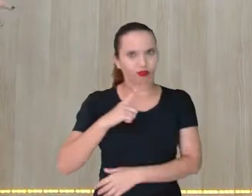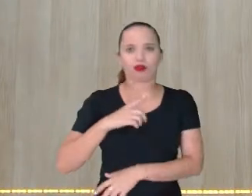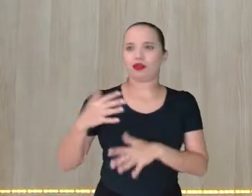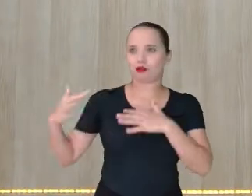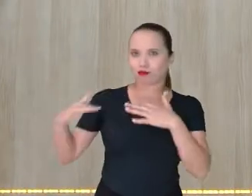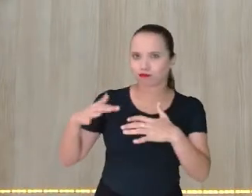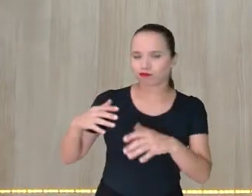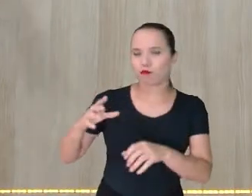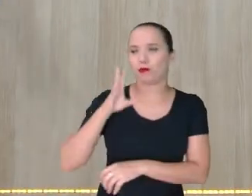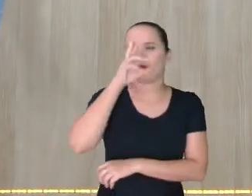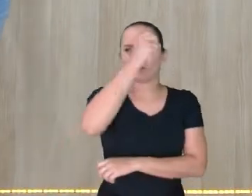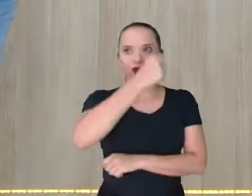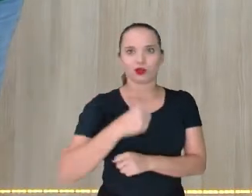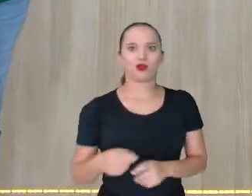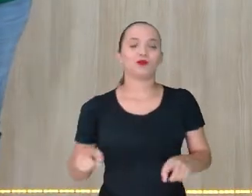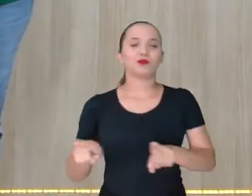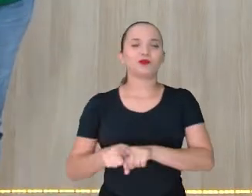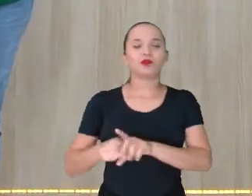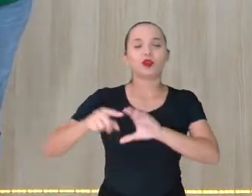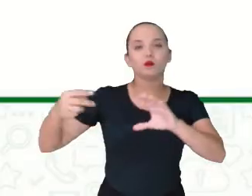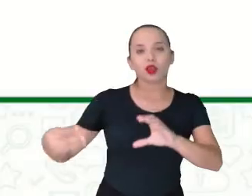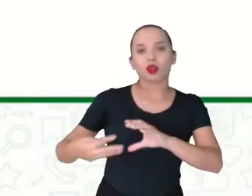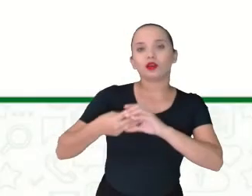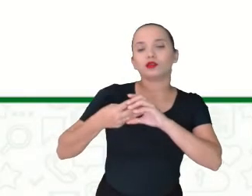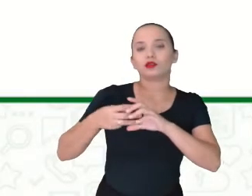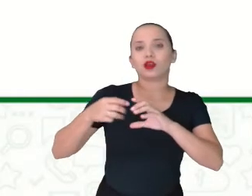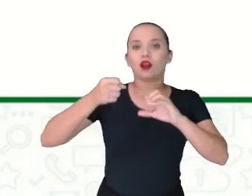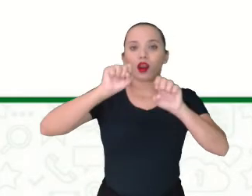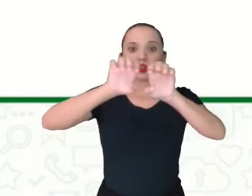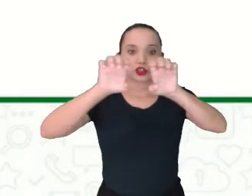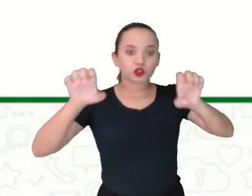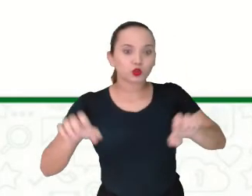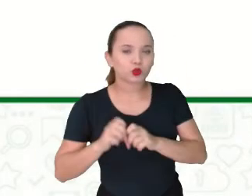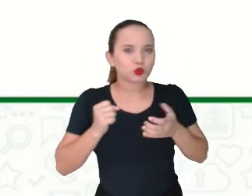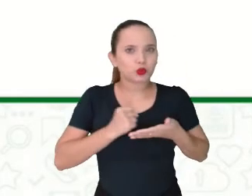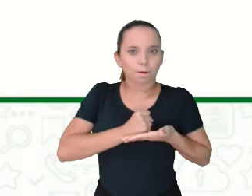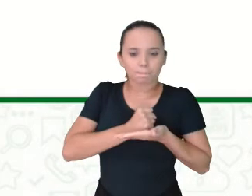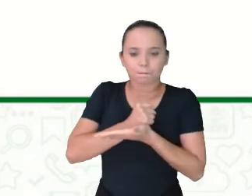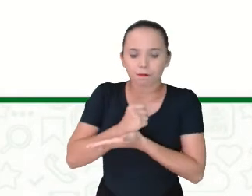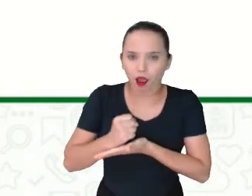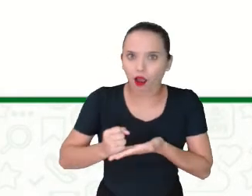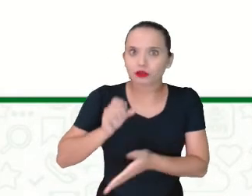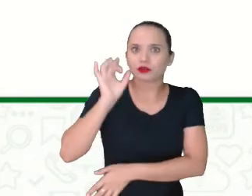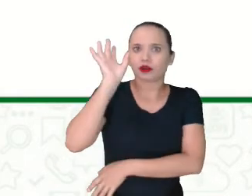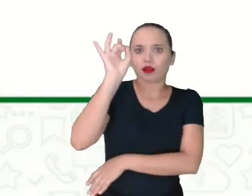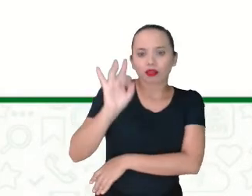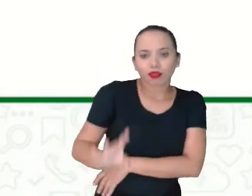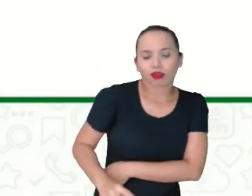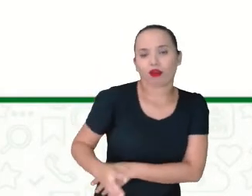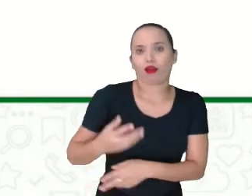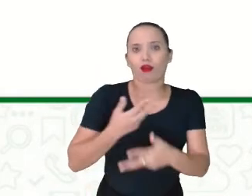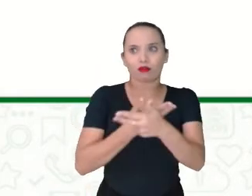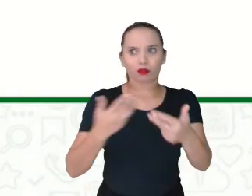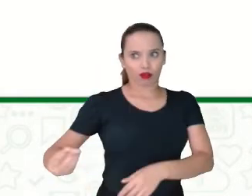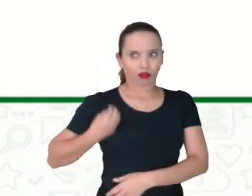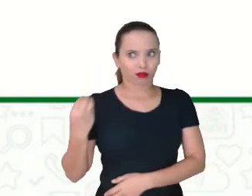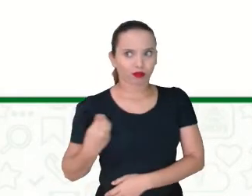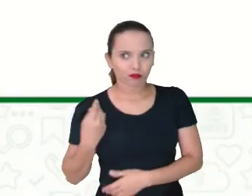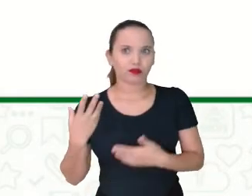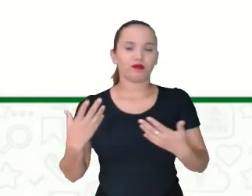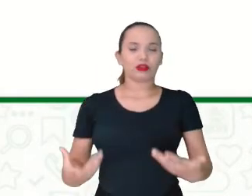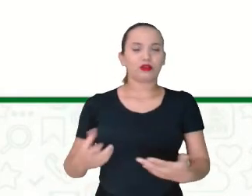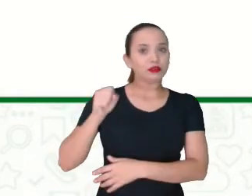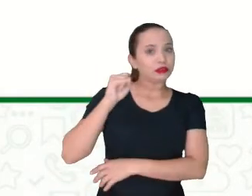forte. E as células? A célula é a estrutura básica de cada ser vivo, né, gente? Então, ó,